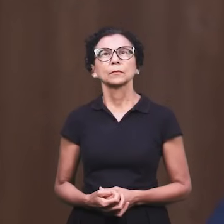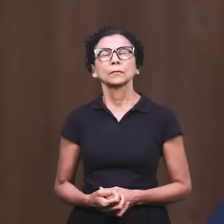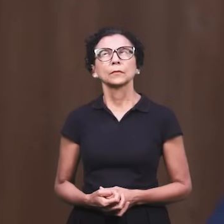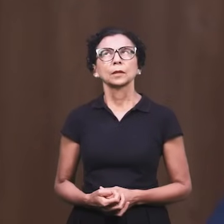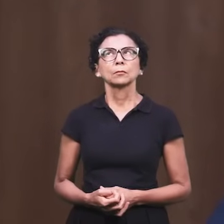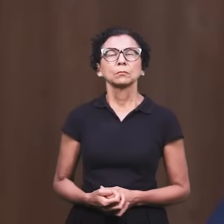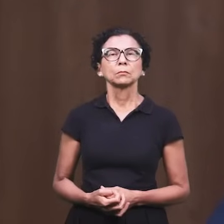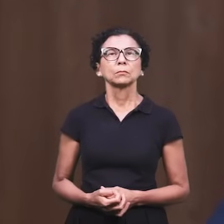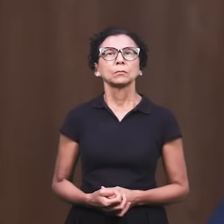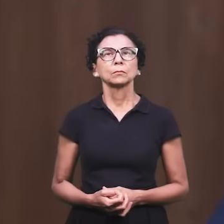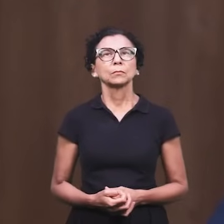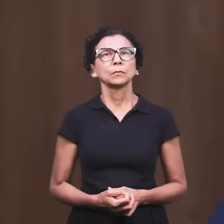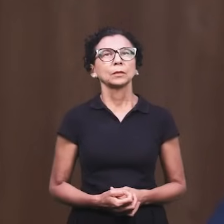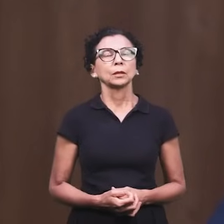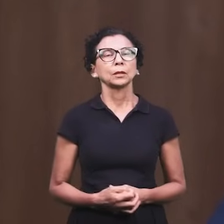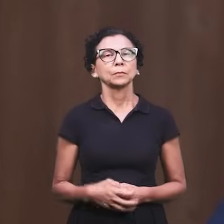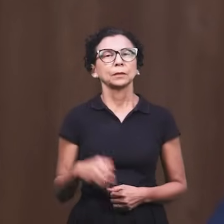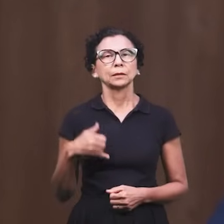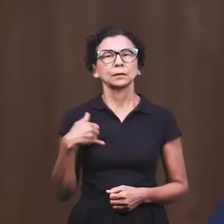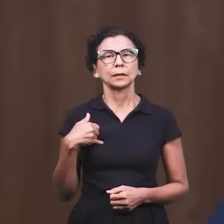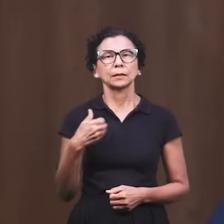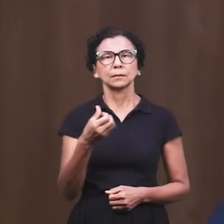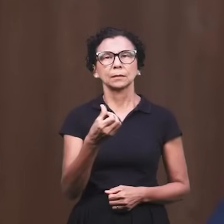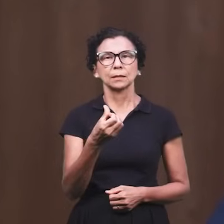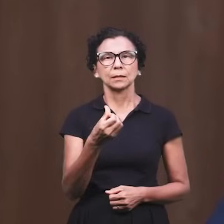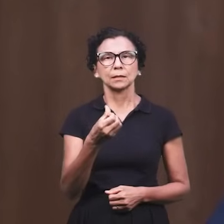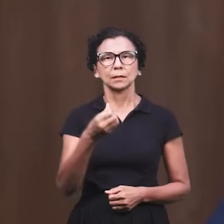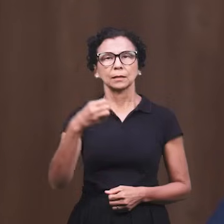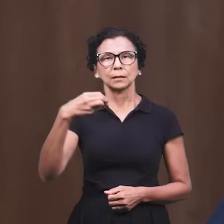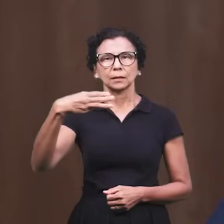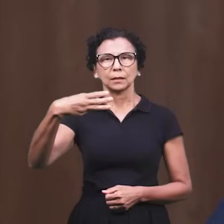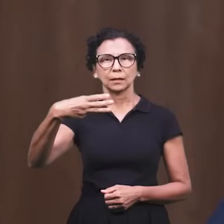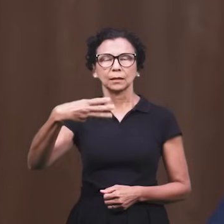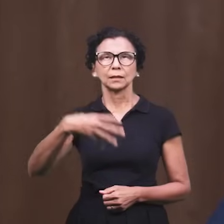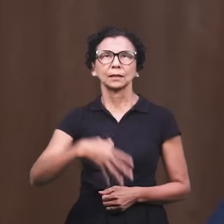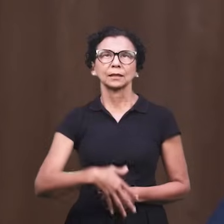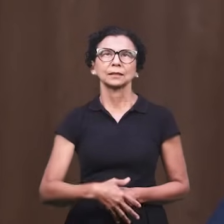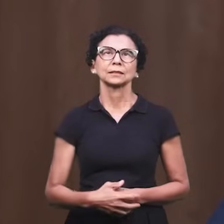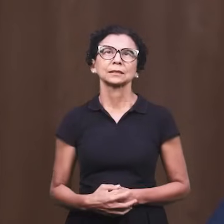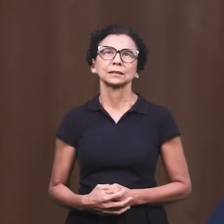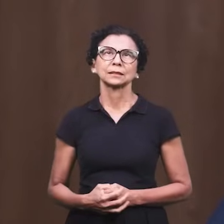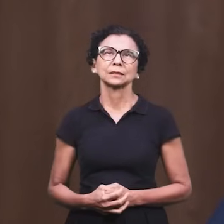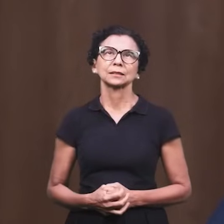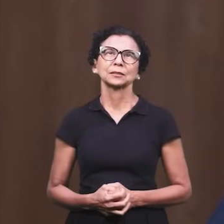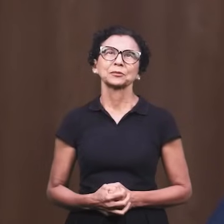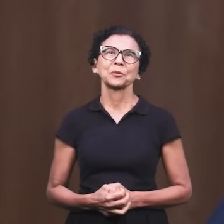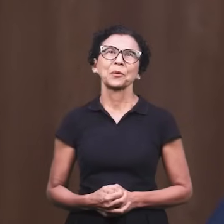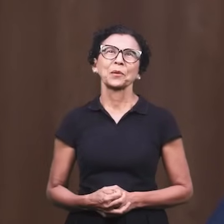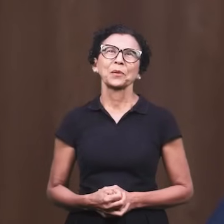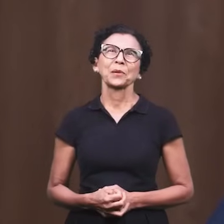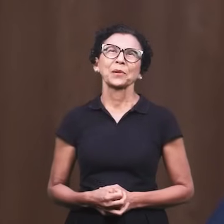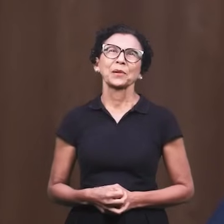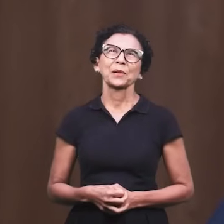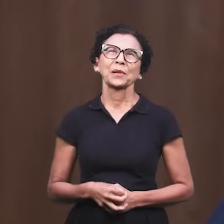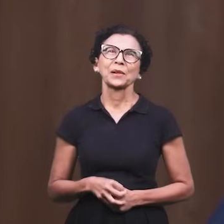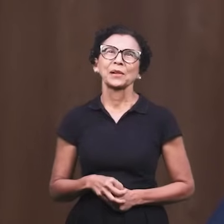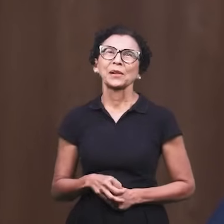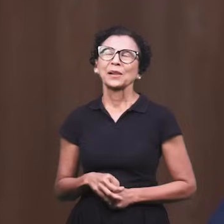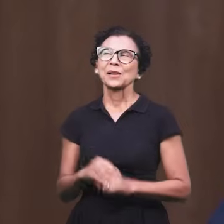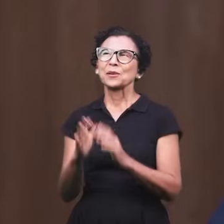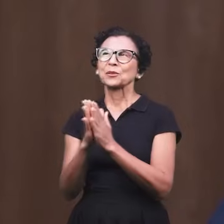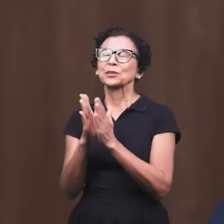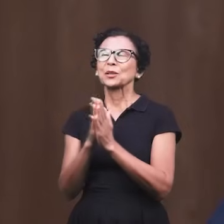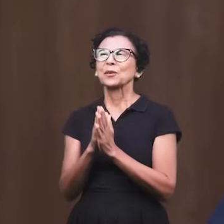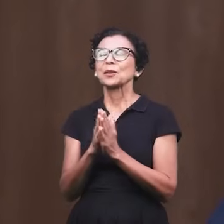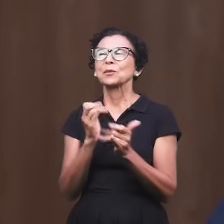estou indo para 63 anos de idade. E a vida é um conto ligeiro. Quando eu olho assim, parece que eu fui jovem